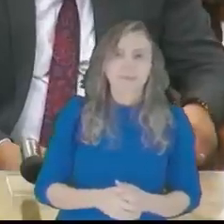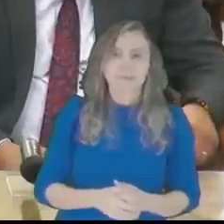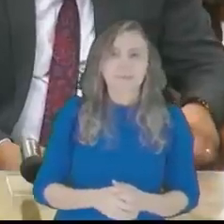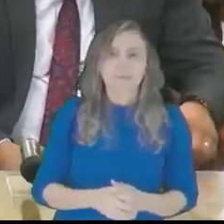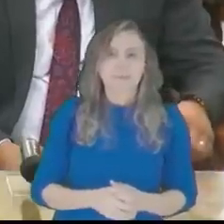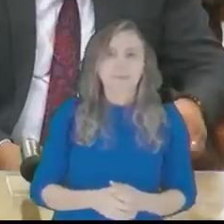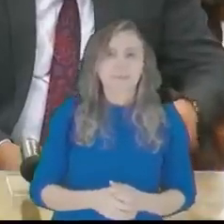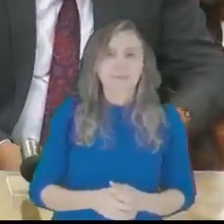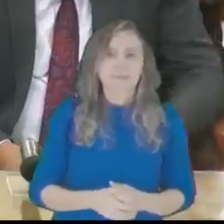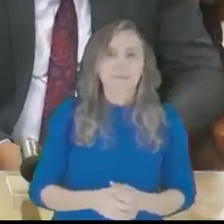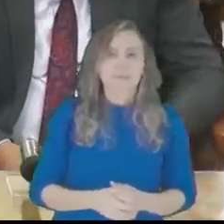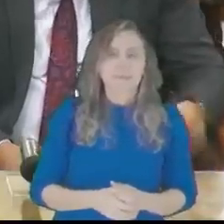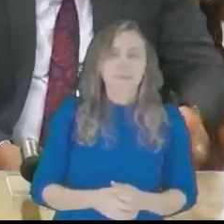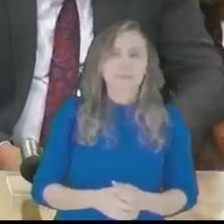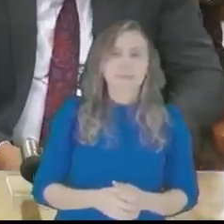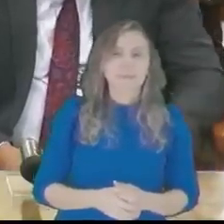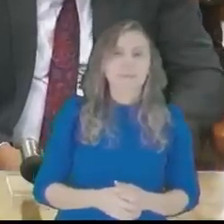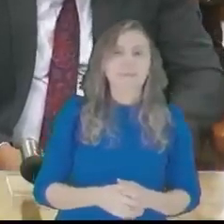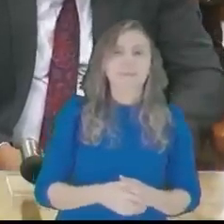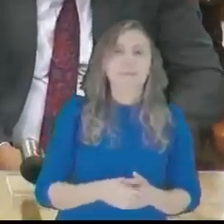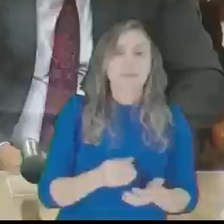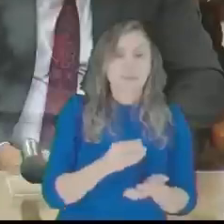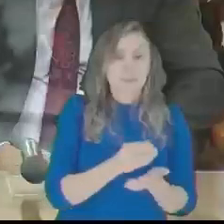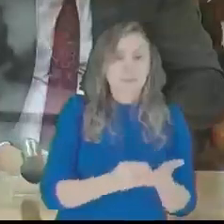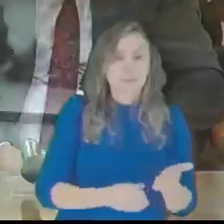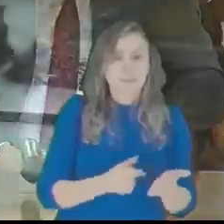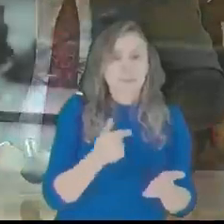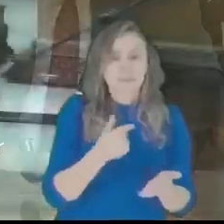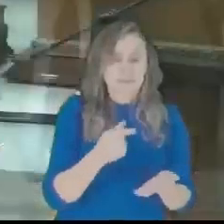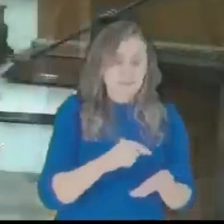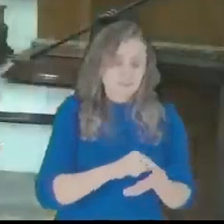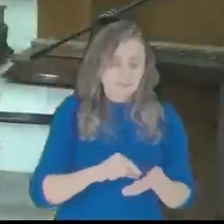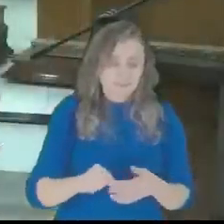Versículo 17. Gênesis 22 e 17.